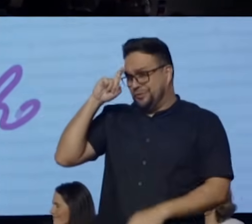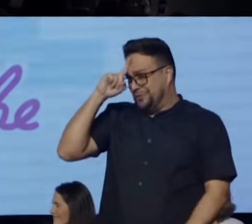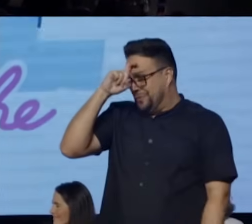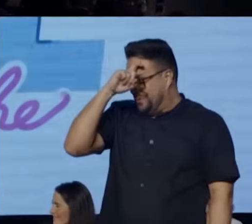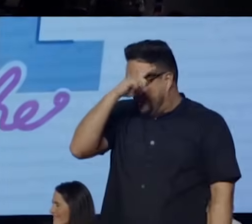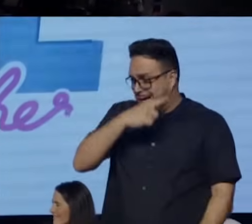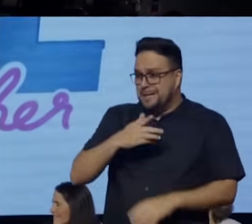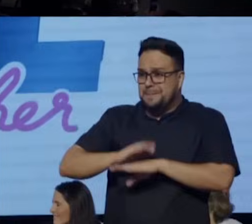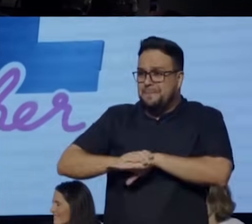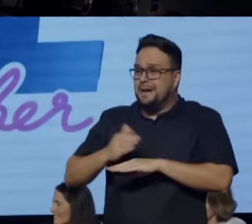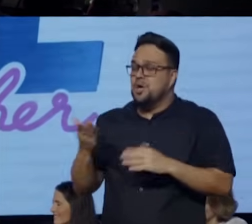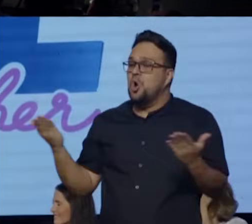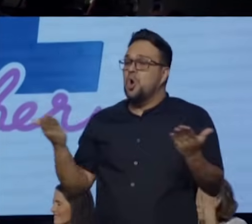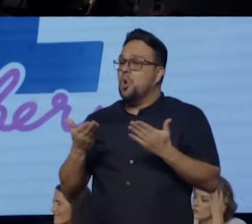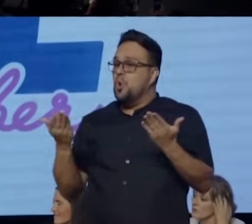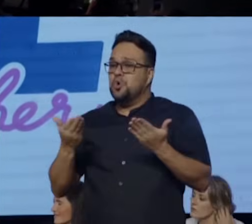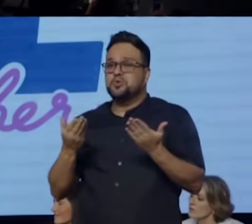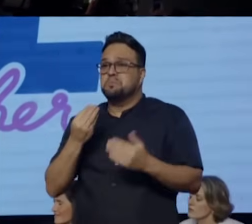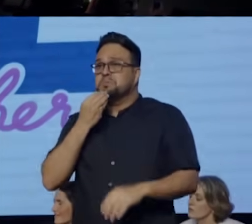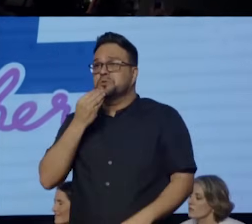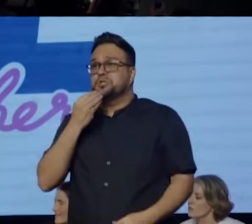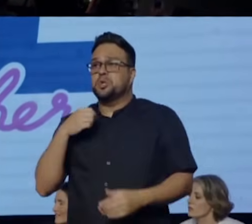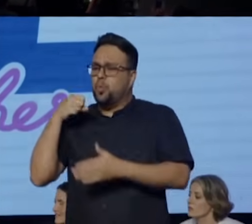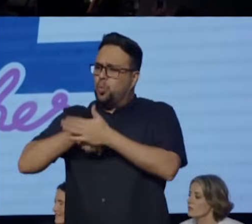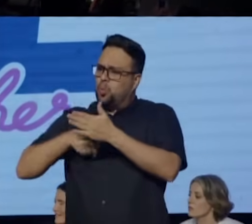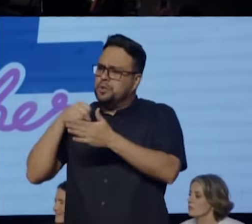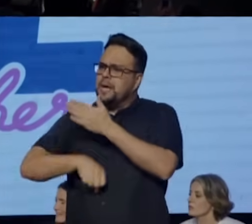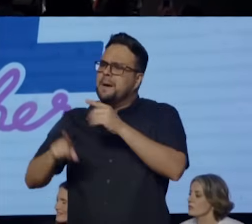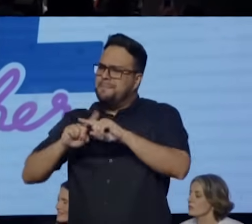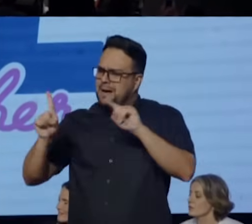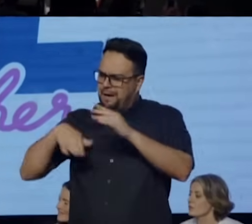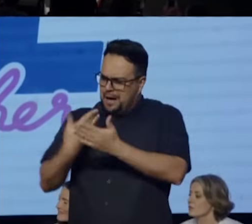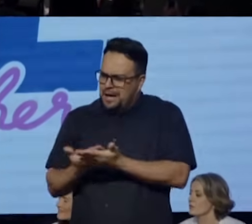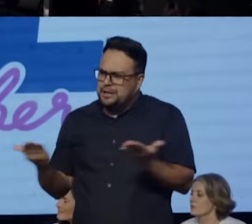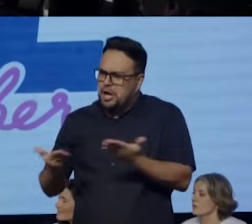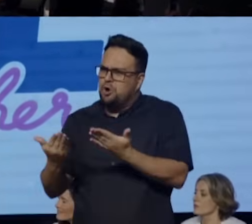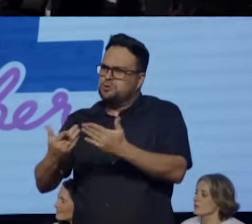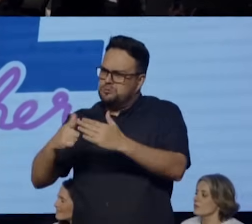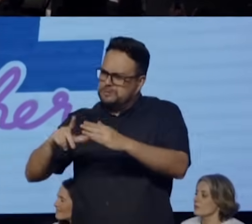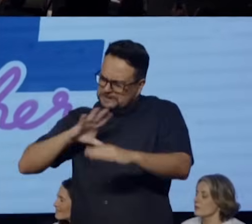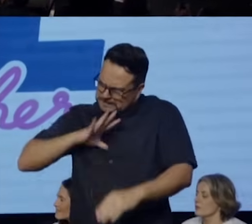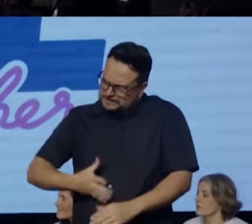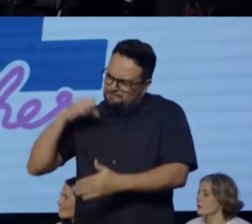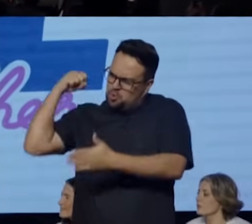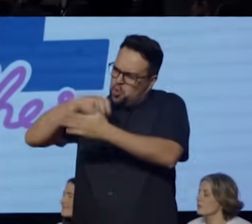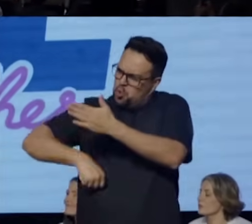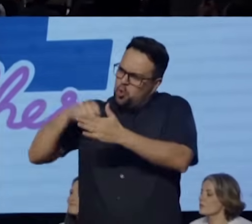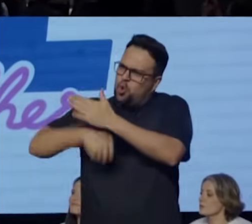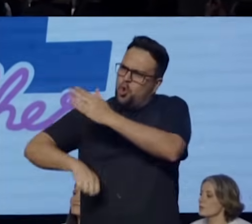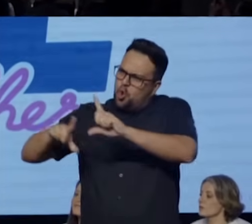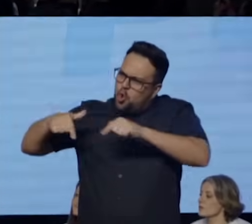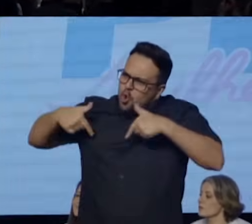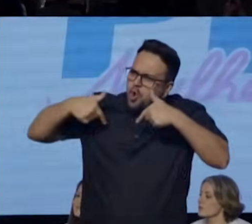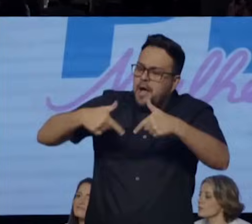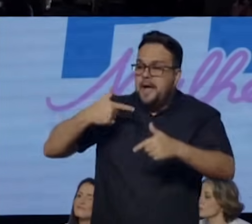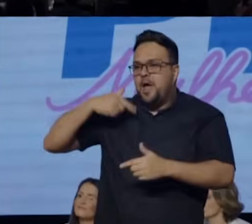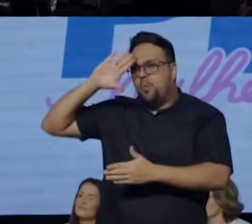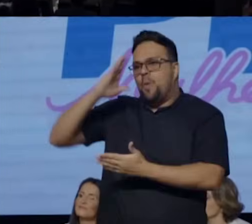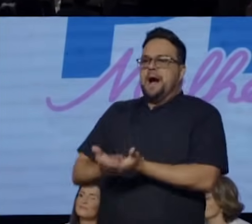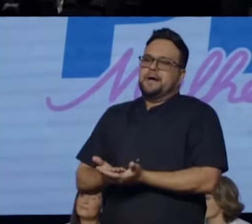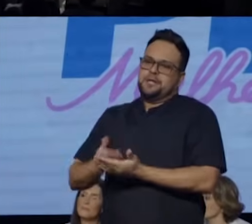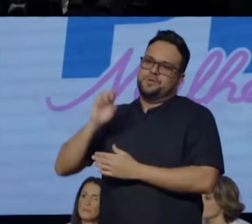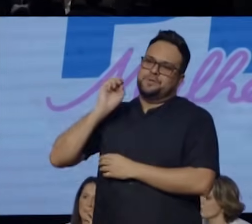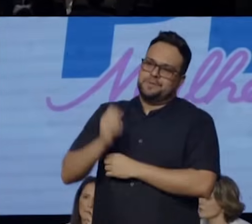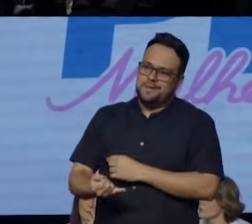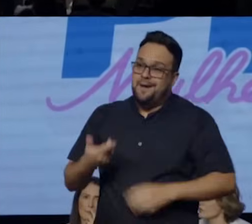não estaria ali lutando fielmente, com unhas e dentes, pelo que eu acredito, pelo que